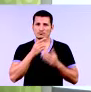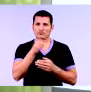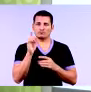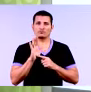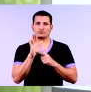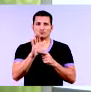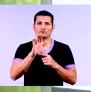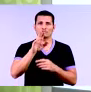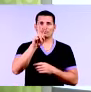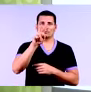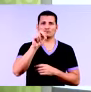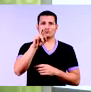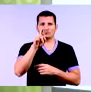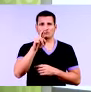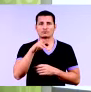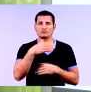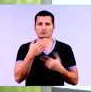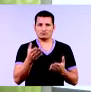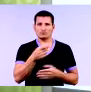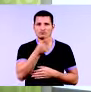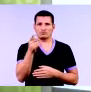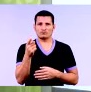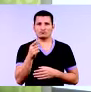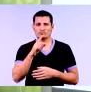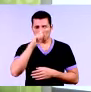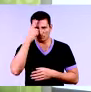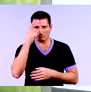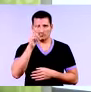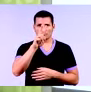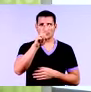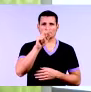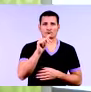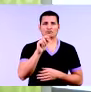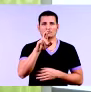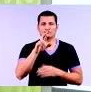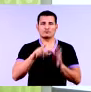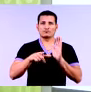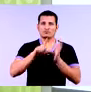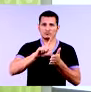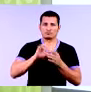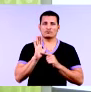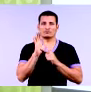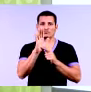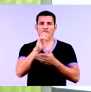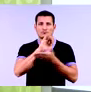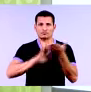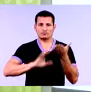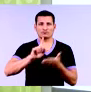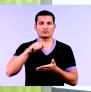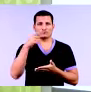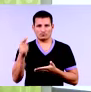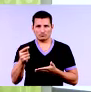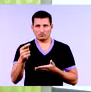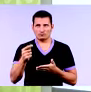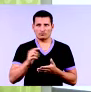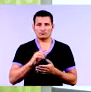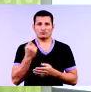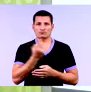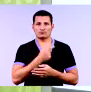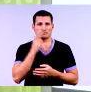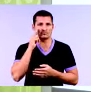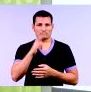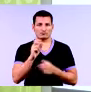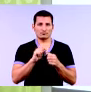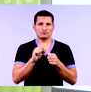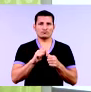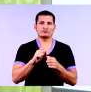uma variável. Então, vocês bastam criar a variável antes e exibir o texto depois. Nós vimos isso fazendo